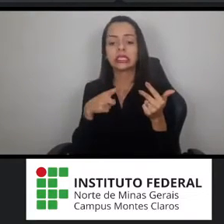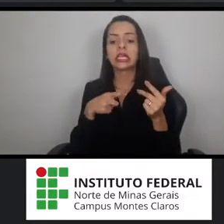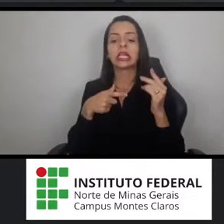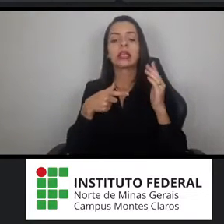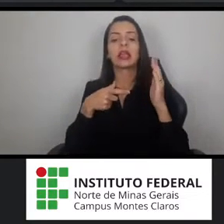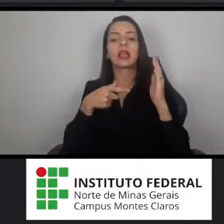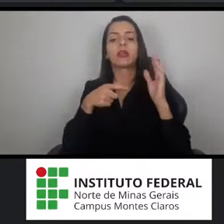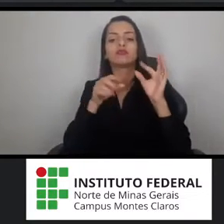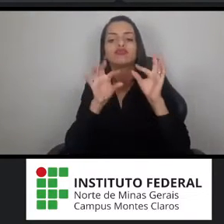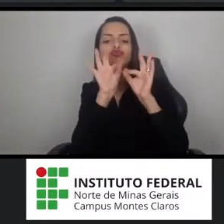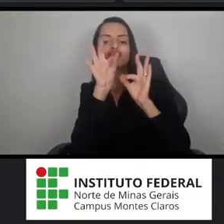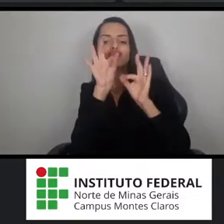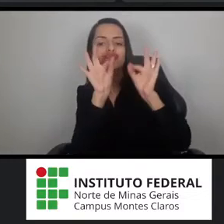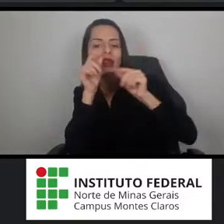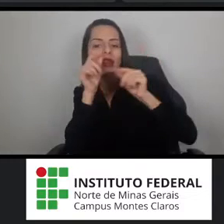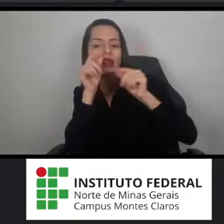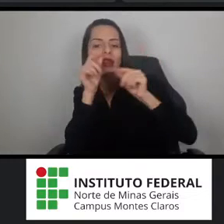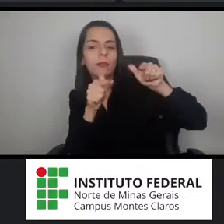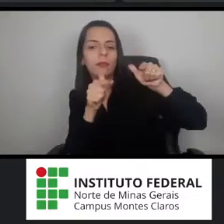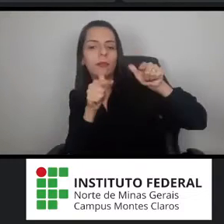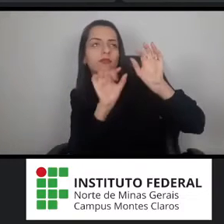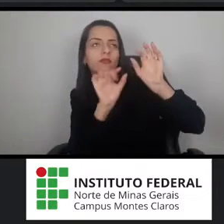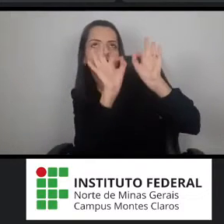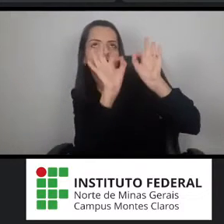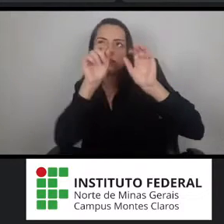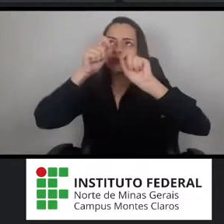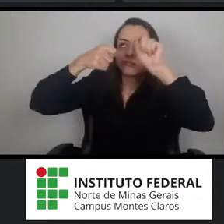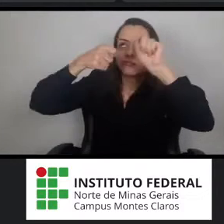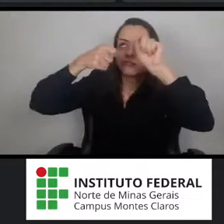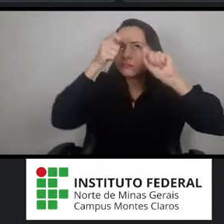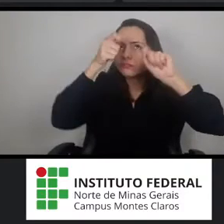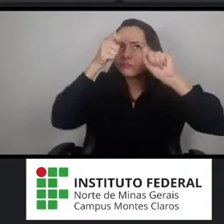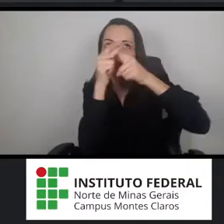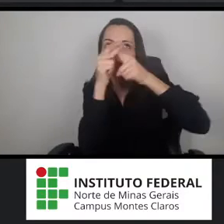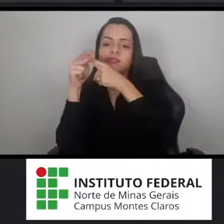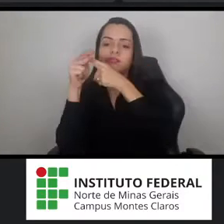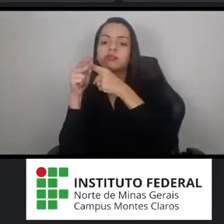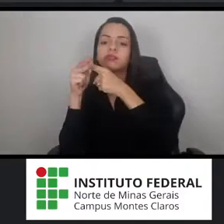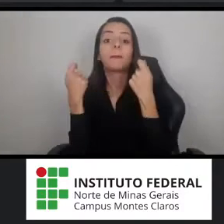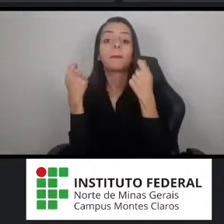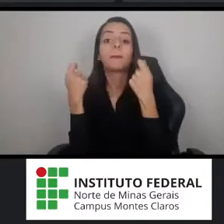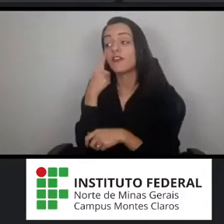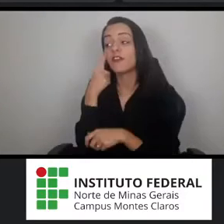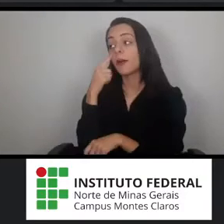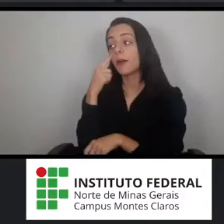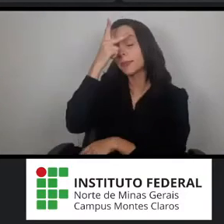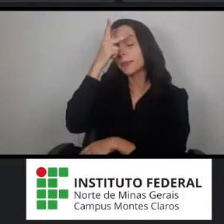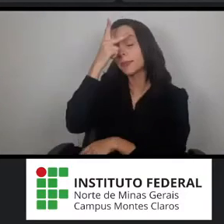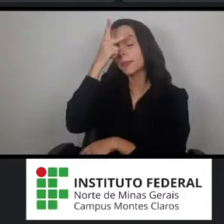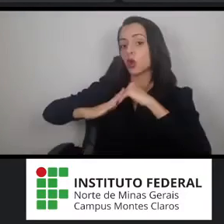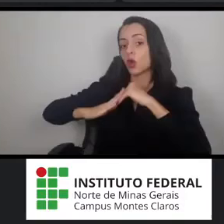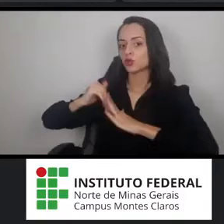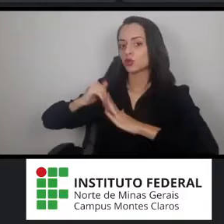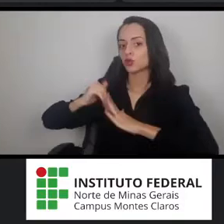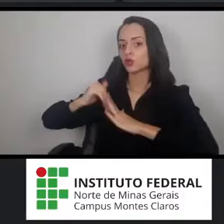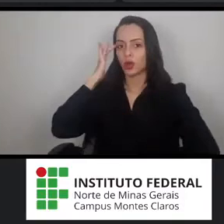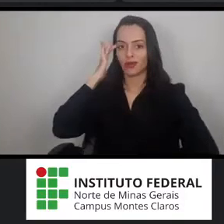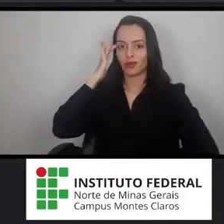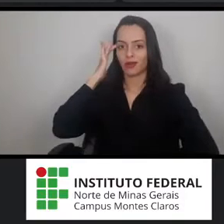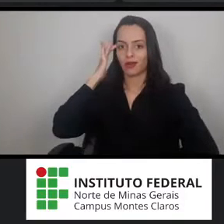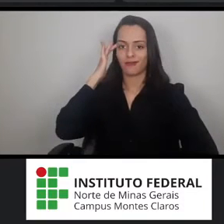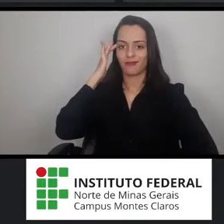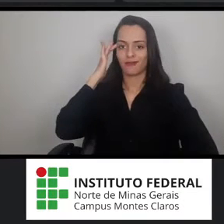um profissional qualificado ou habilitado para tal empreendimento. Se não temos o conhecimento na